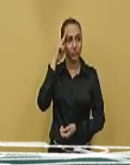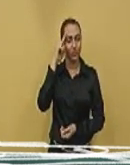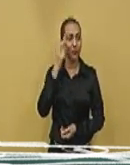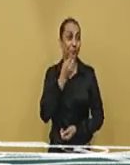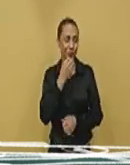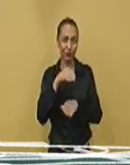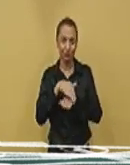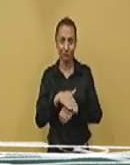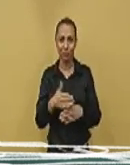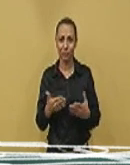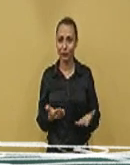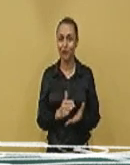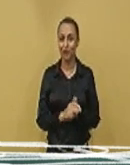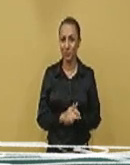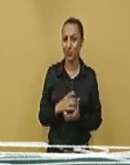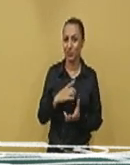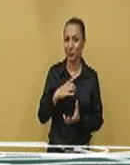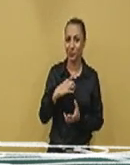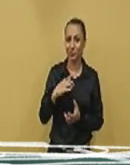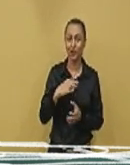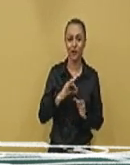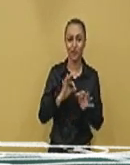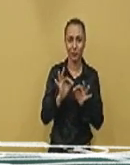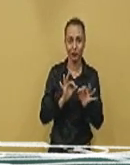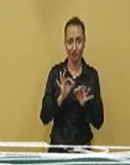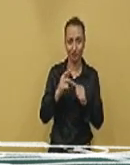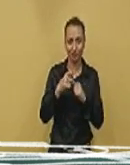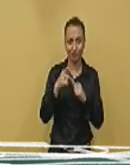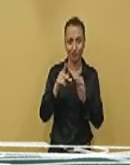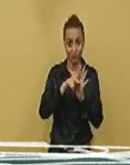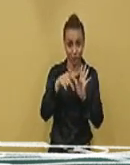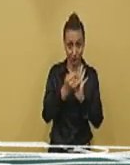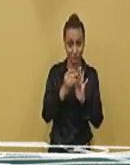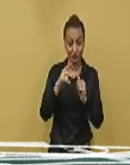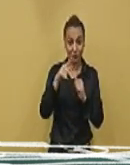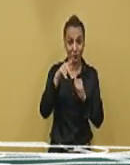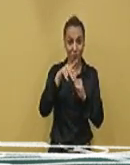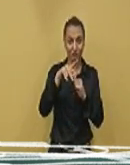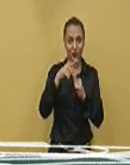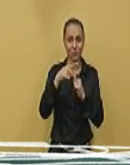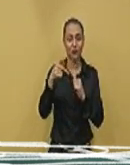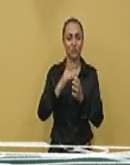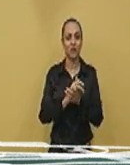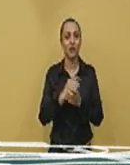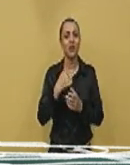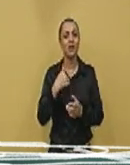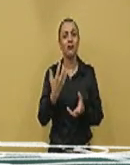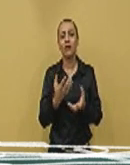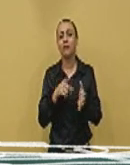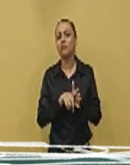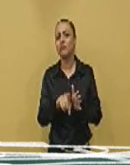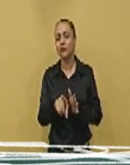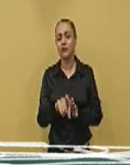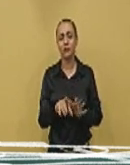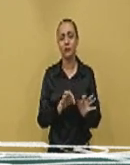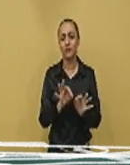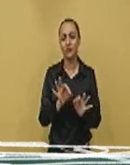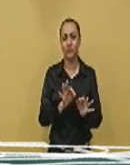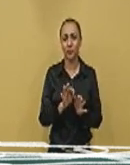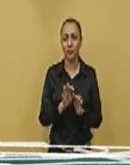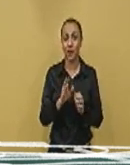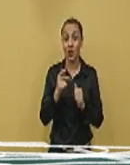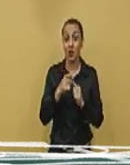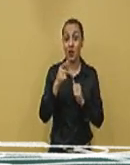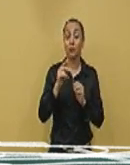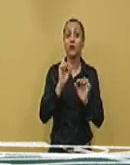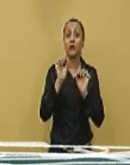noite. Sou do programa de pós-graduação. E eu gostaria de começar uma pergunta formulando assim. A pós-graduação,